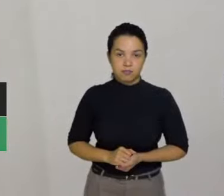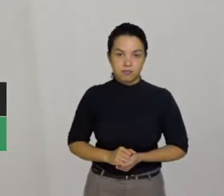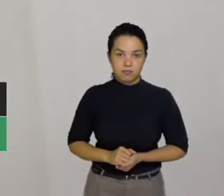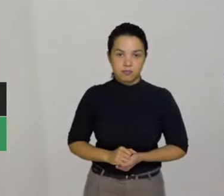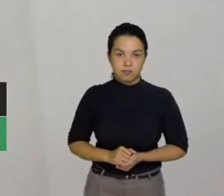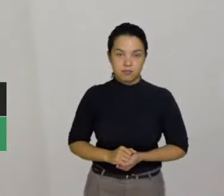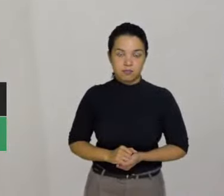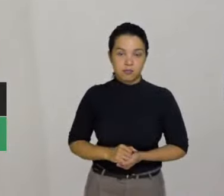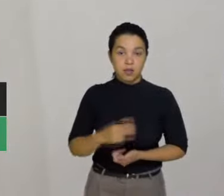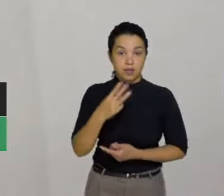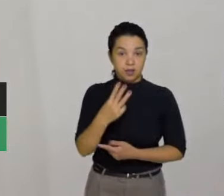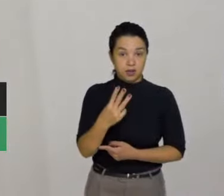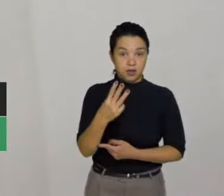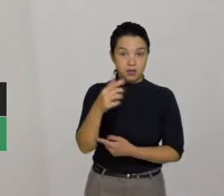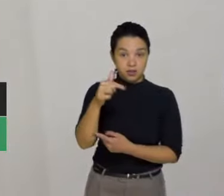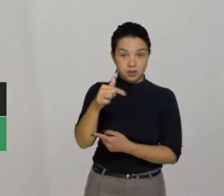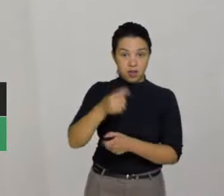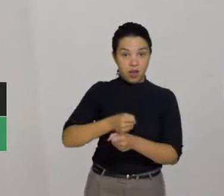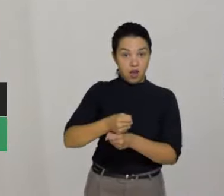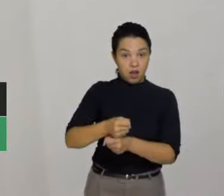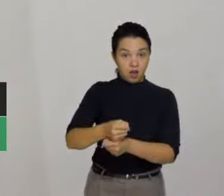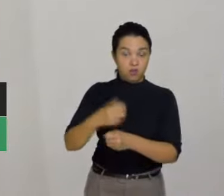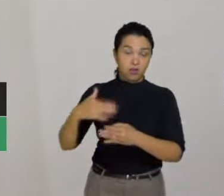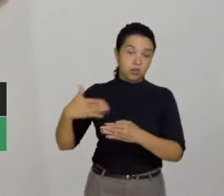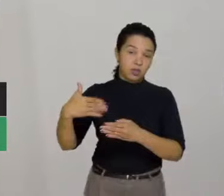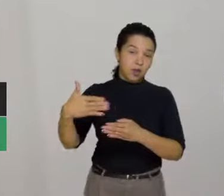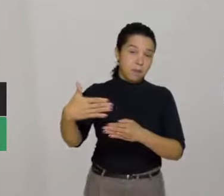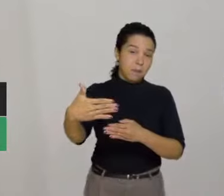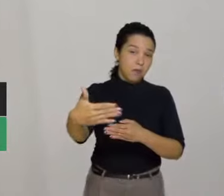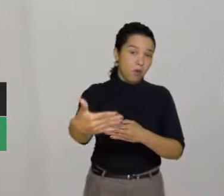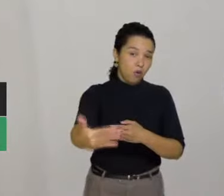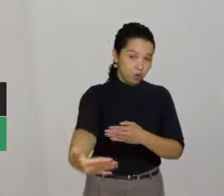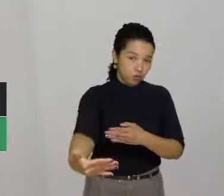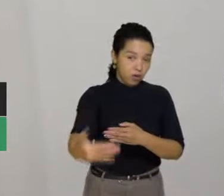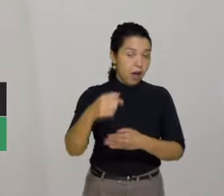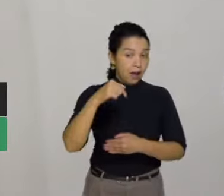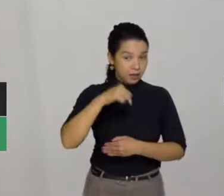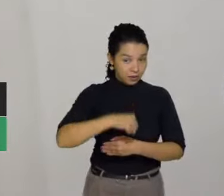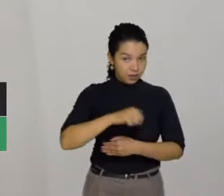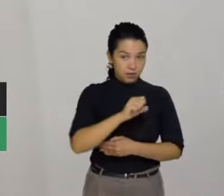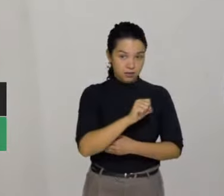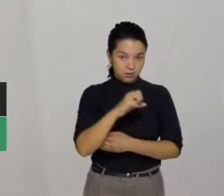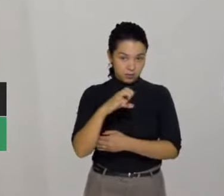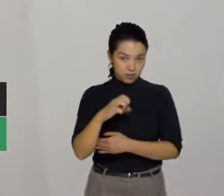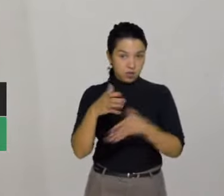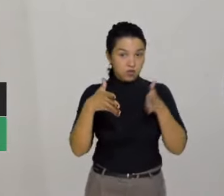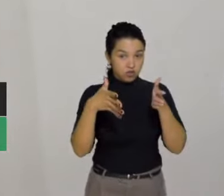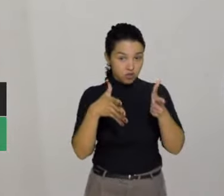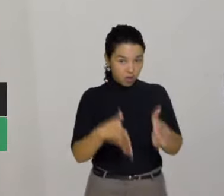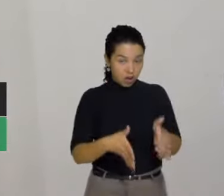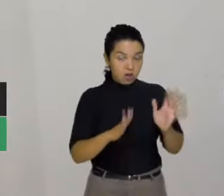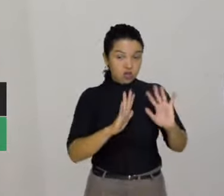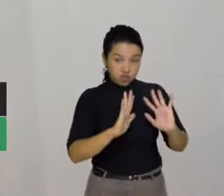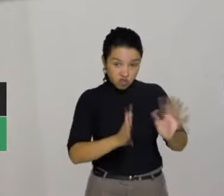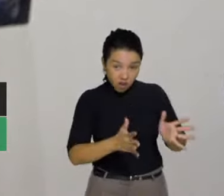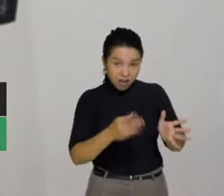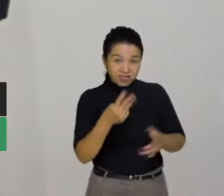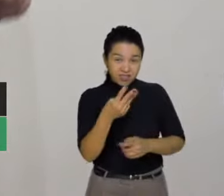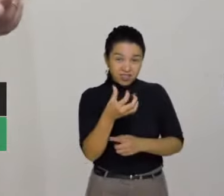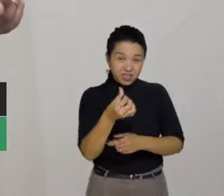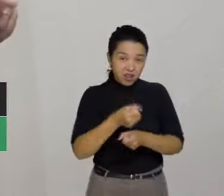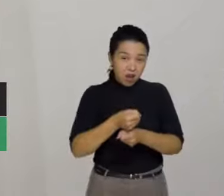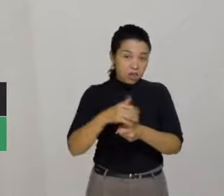após 37 anos, depois que os imigrantes chegaram aqui na colônia Nova Itália, chegaram lá